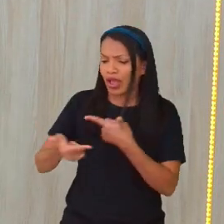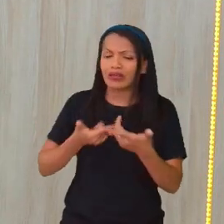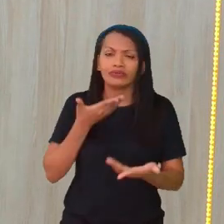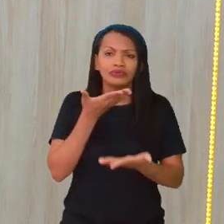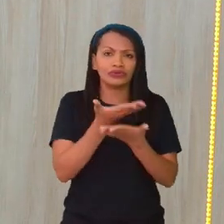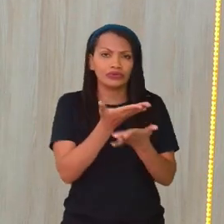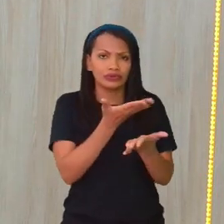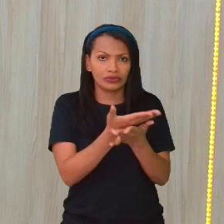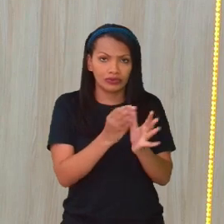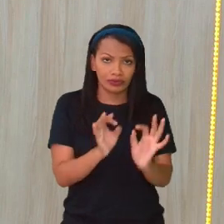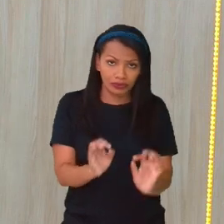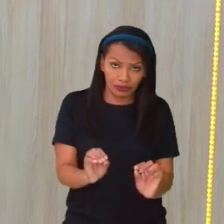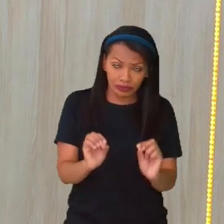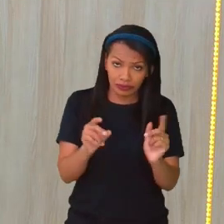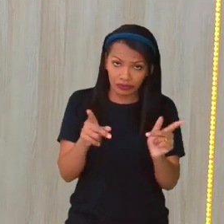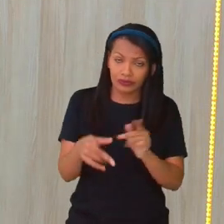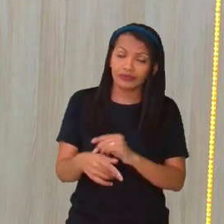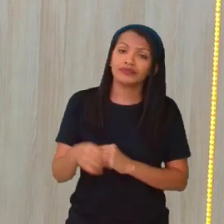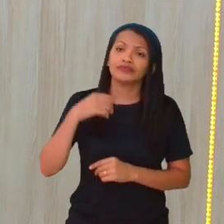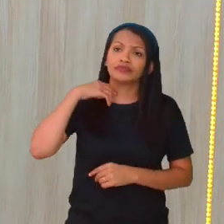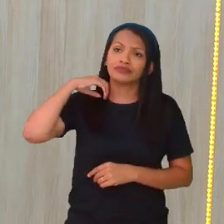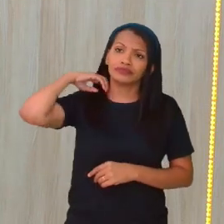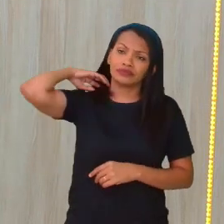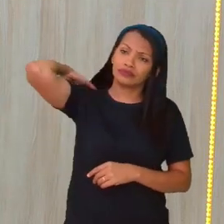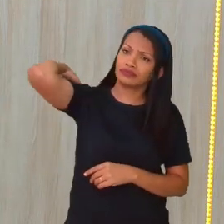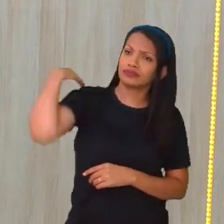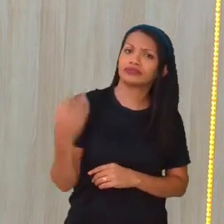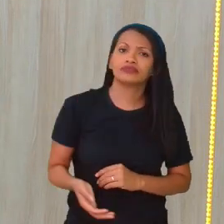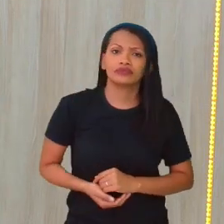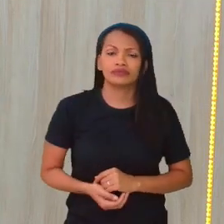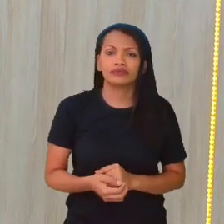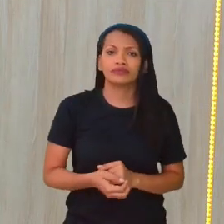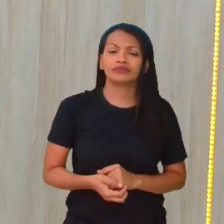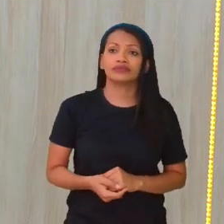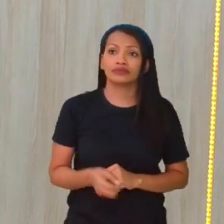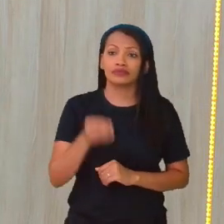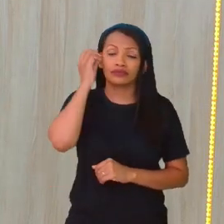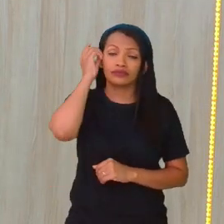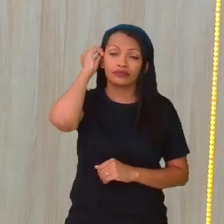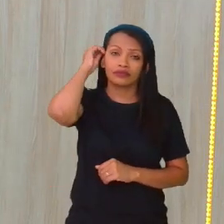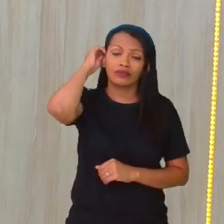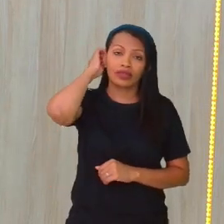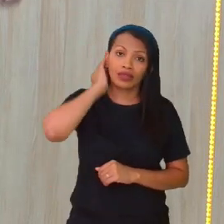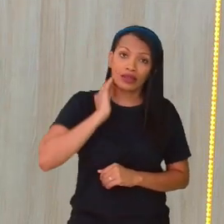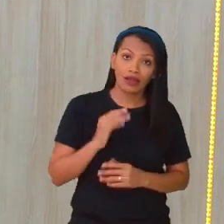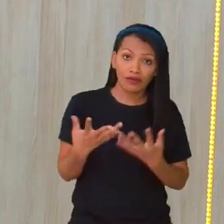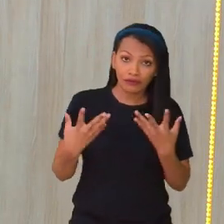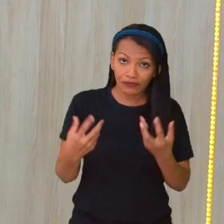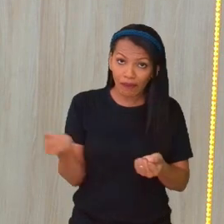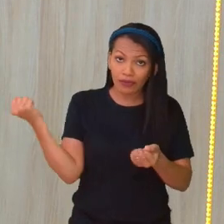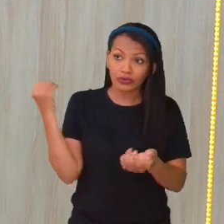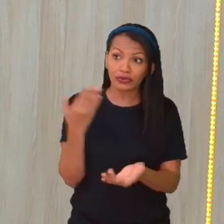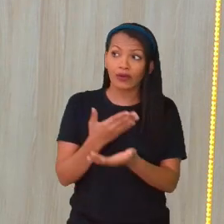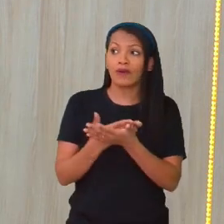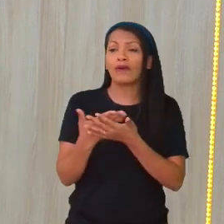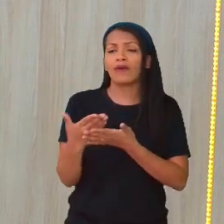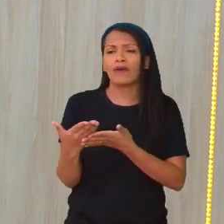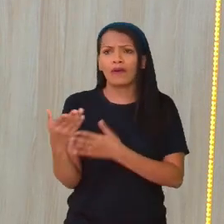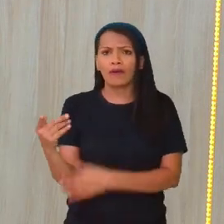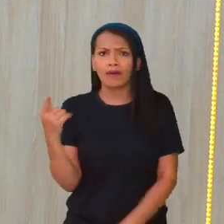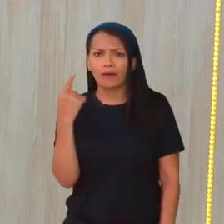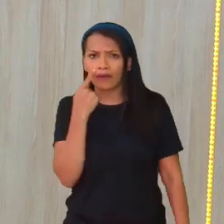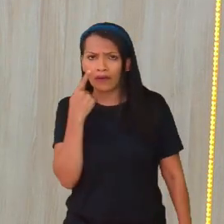de estudar. Então, vamos lá, começar aqui, ó, e aí eu